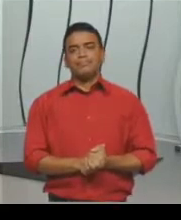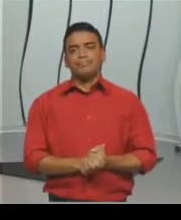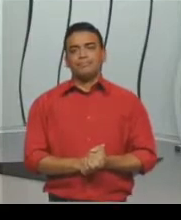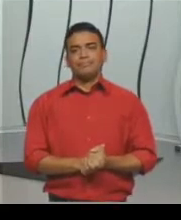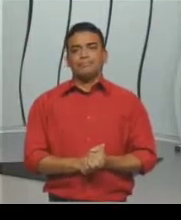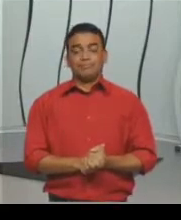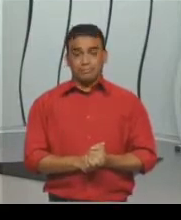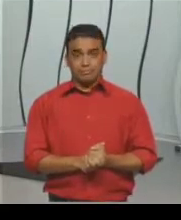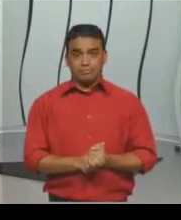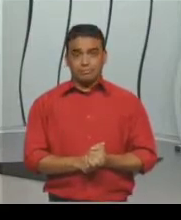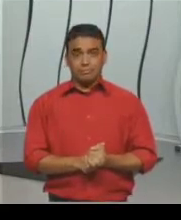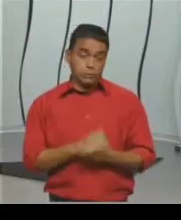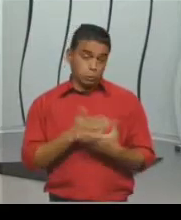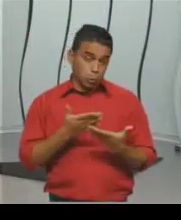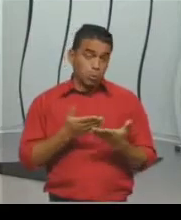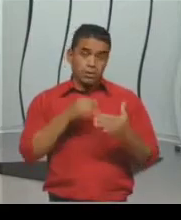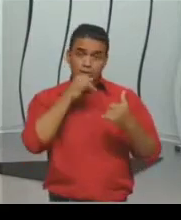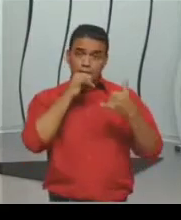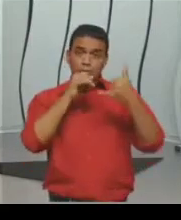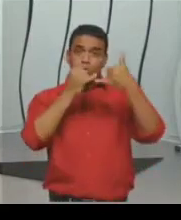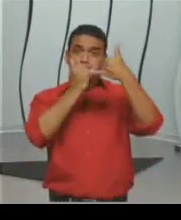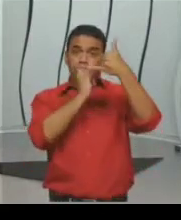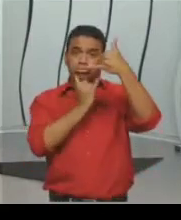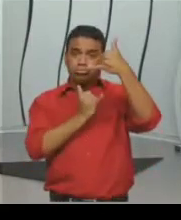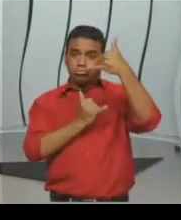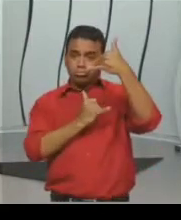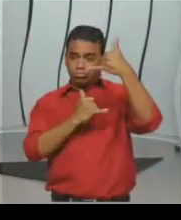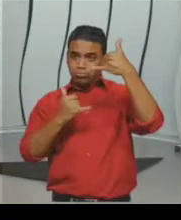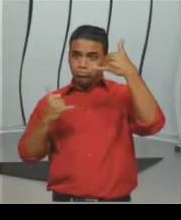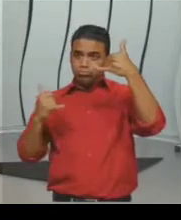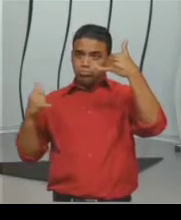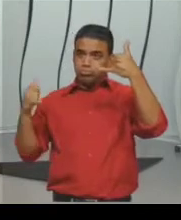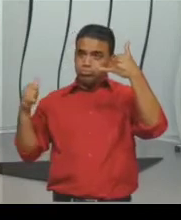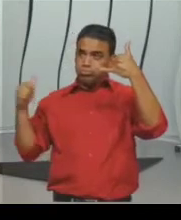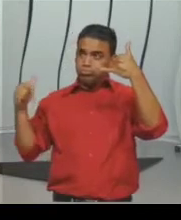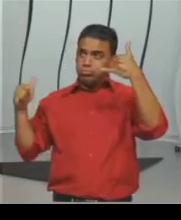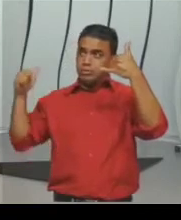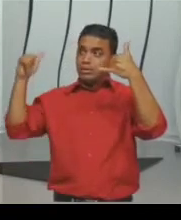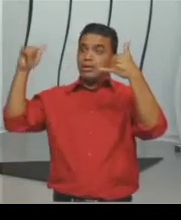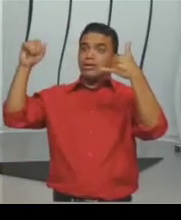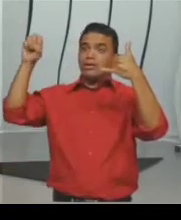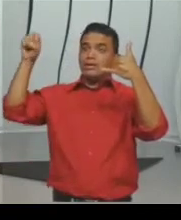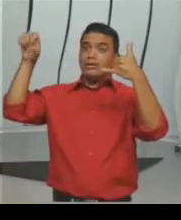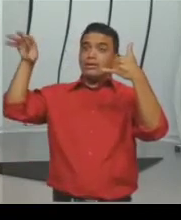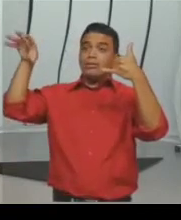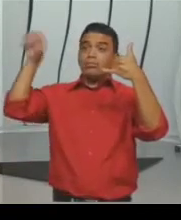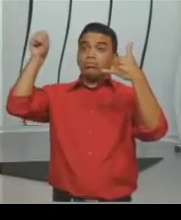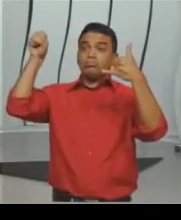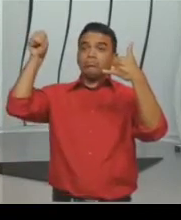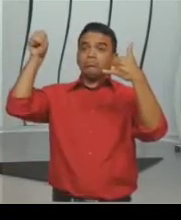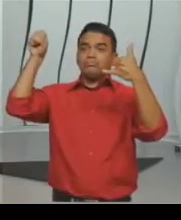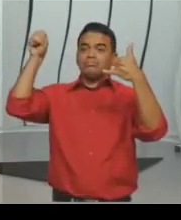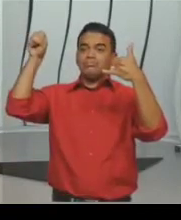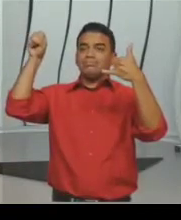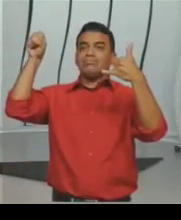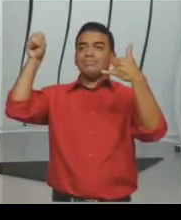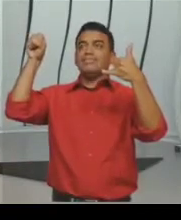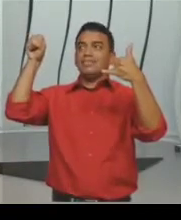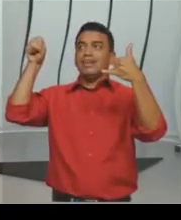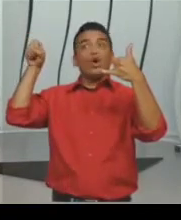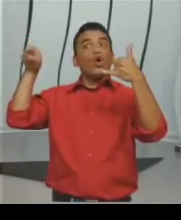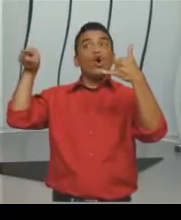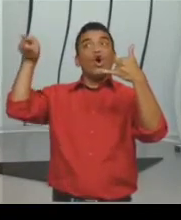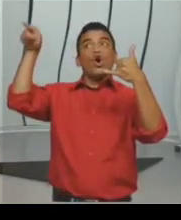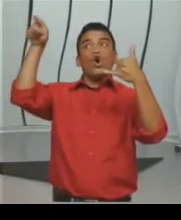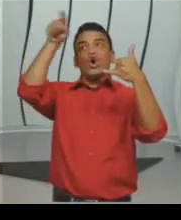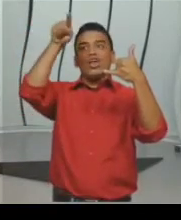Passou. Se eu queimar essa lâmpada aqui, aí nós já temos um problema. Essa próxima lâmpada aqui, ó,